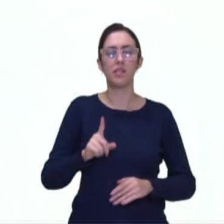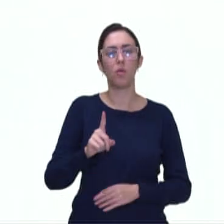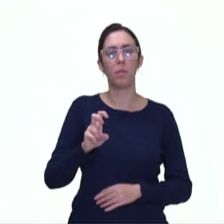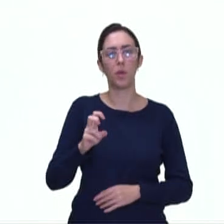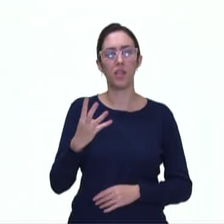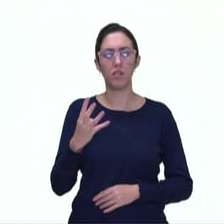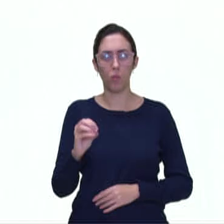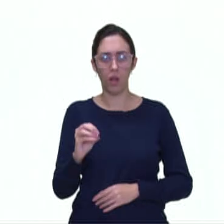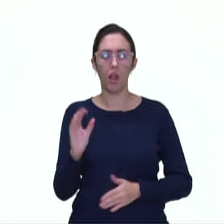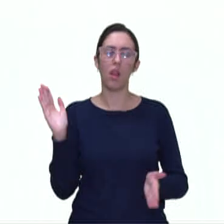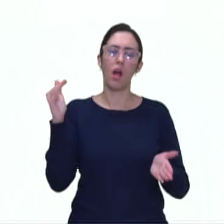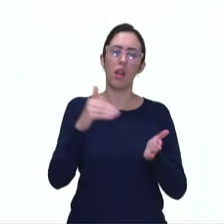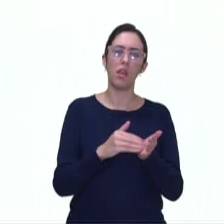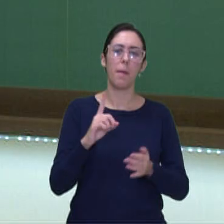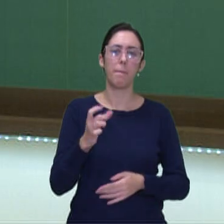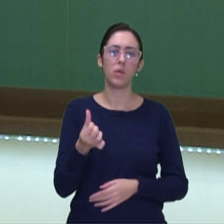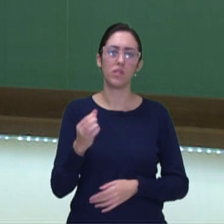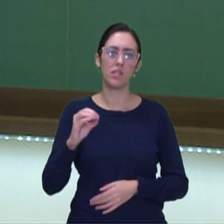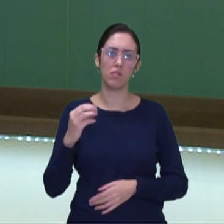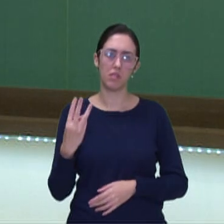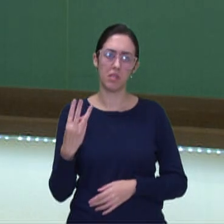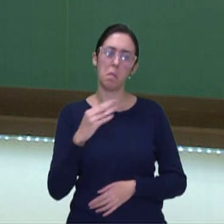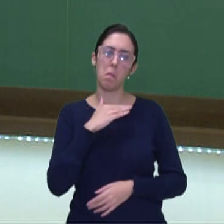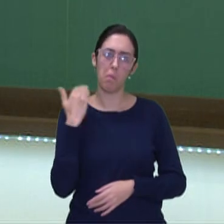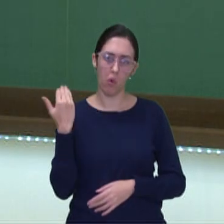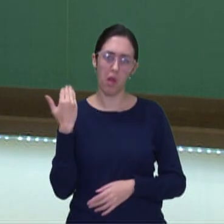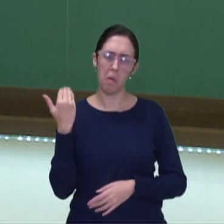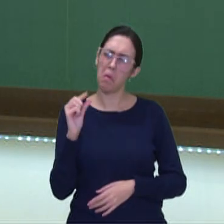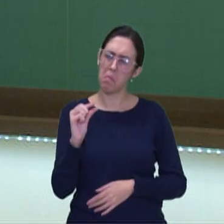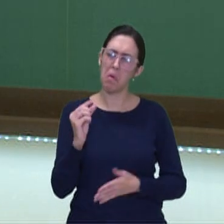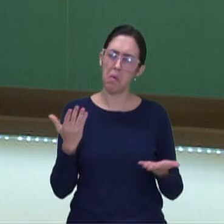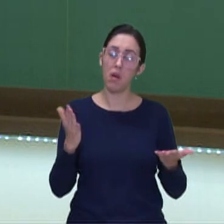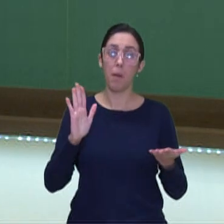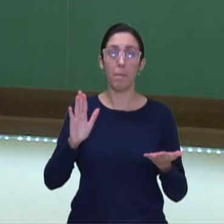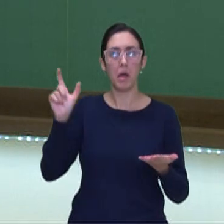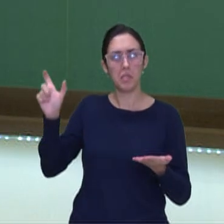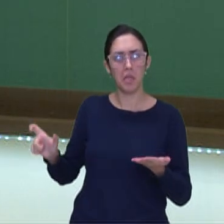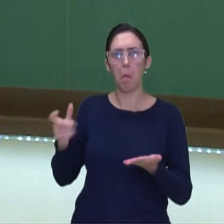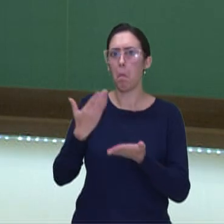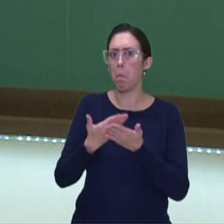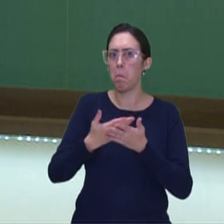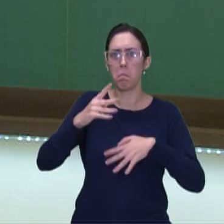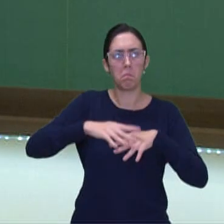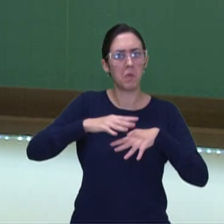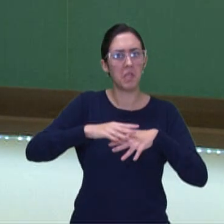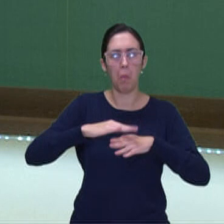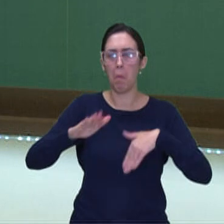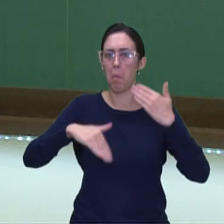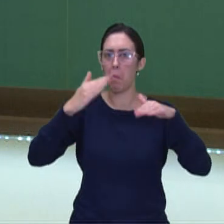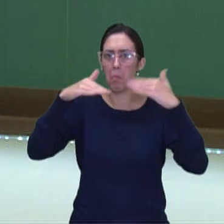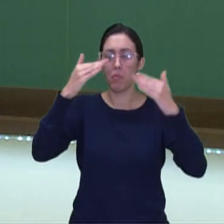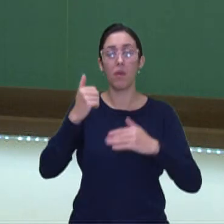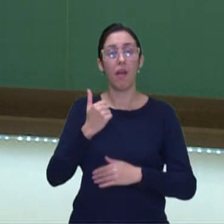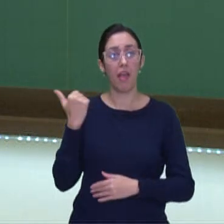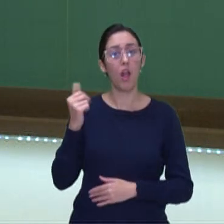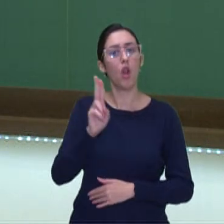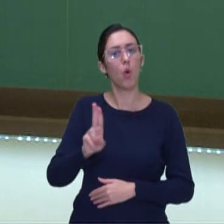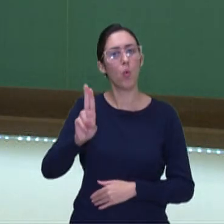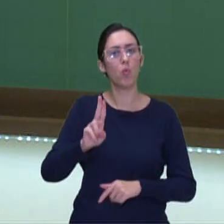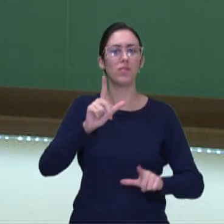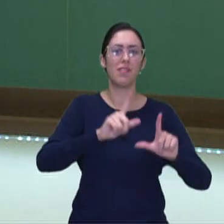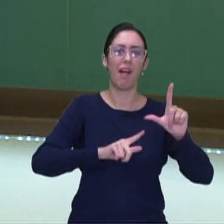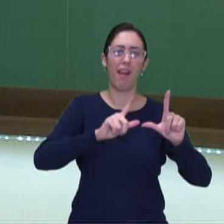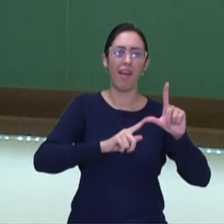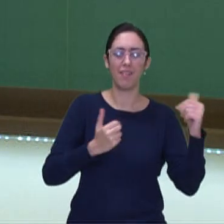em 1603. Olha como ele viveu pouquinho, mas fez um grande avanço para a matemática. Ele introduziu o uso sistemático das letras